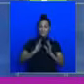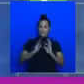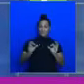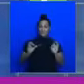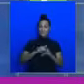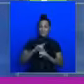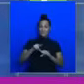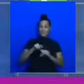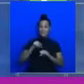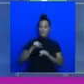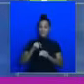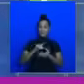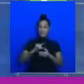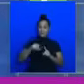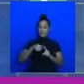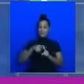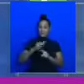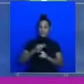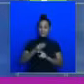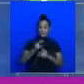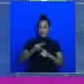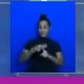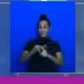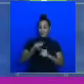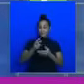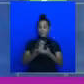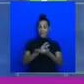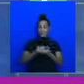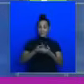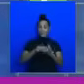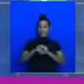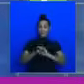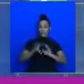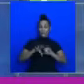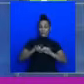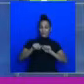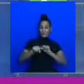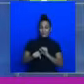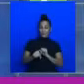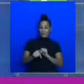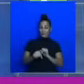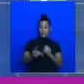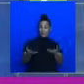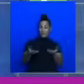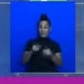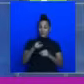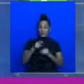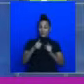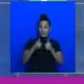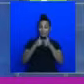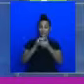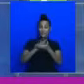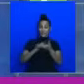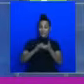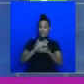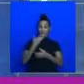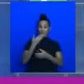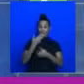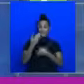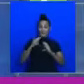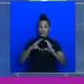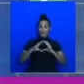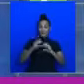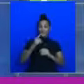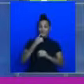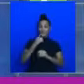Já foram realizados os sorteios da Mais Milionária, da Dupla Sena, da Quina, da Loto Mania, do Super 7. E agora você conferindo Loto Fácil. Bola